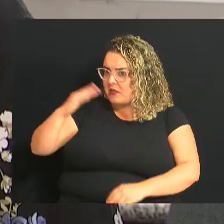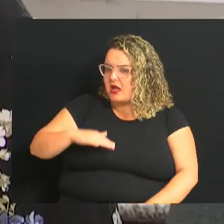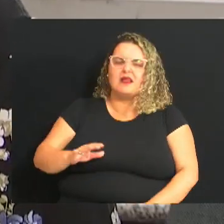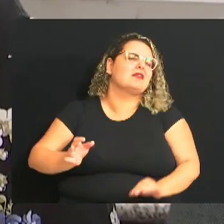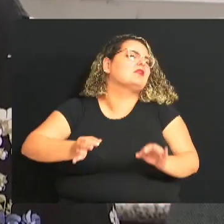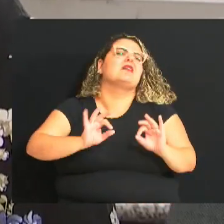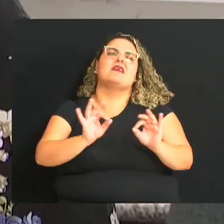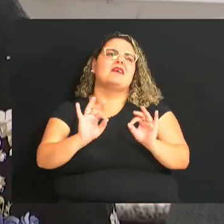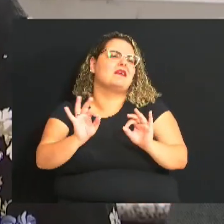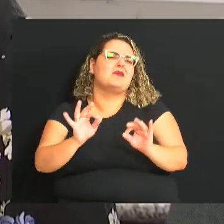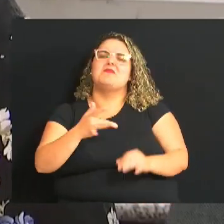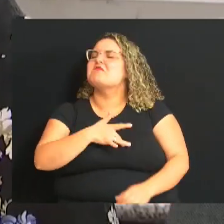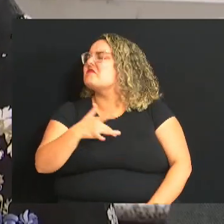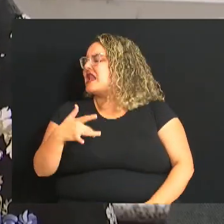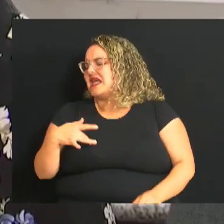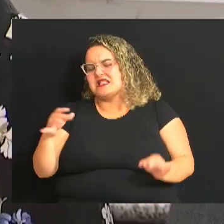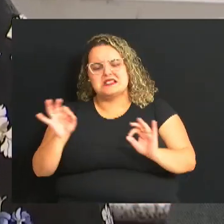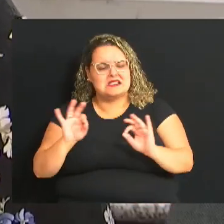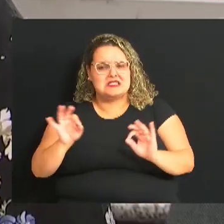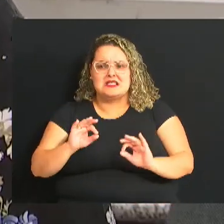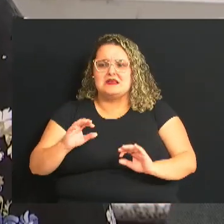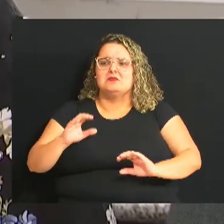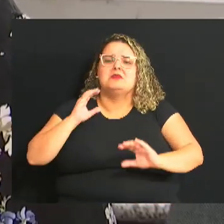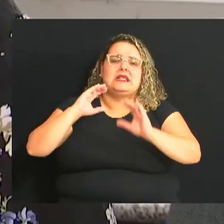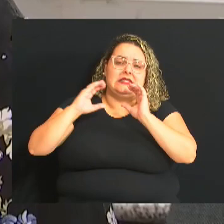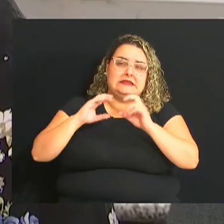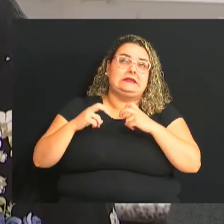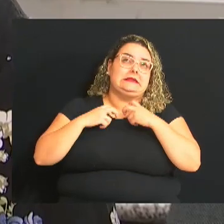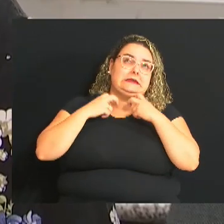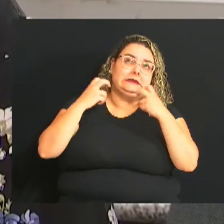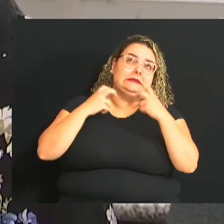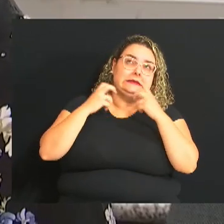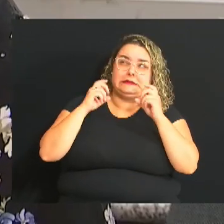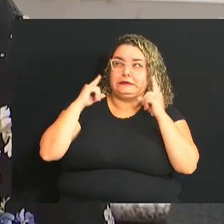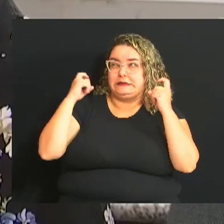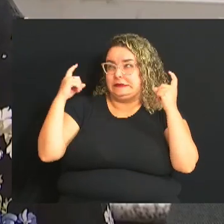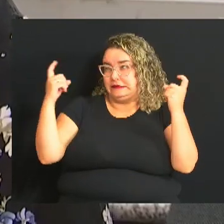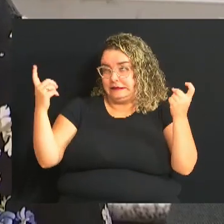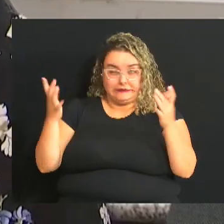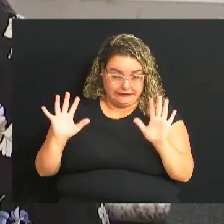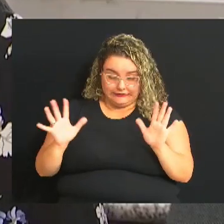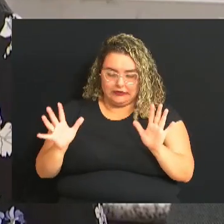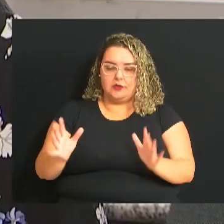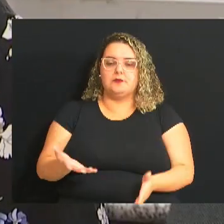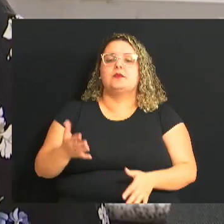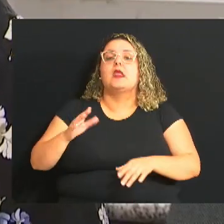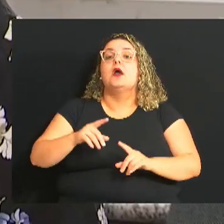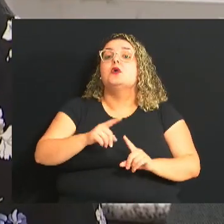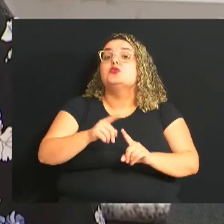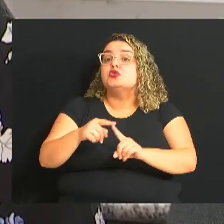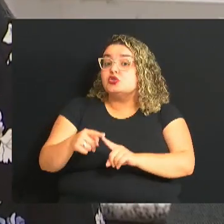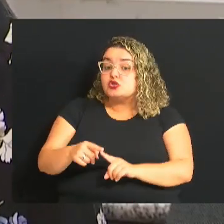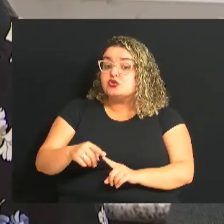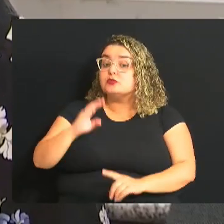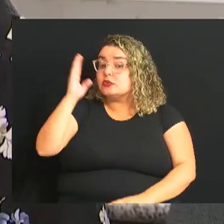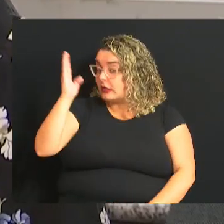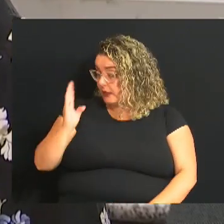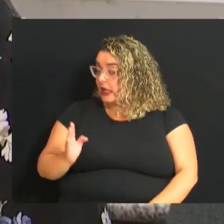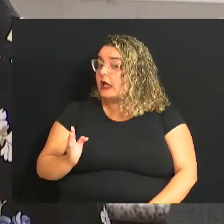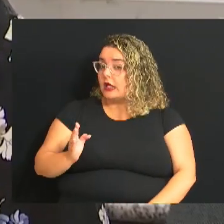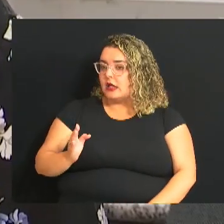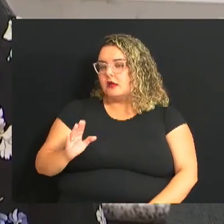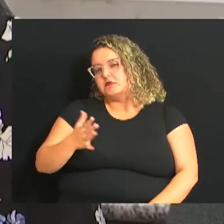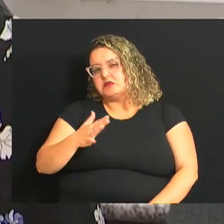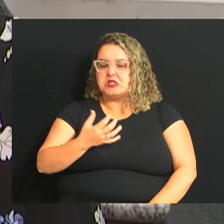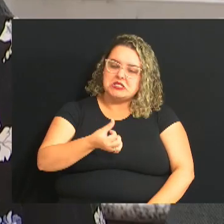nenhum para a saúde, mesmo o canto, que é bastante estridente, bastante alto, né? As espécies brasileiras, elas podem atingir em torno de